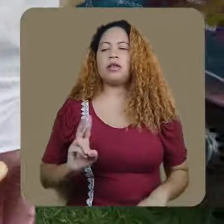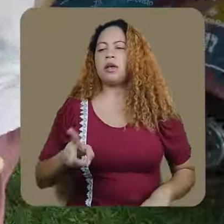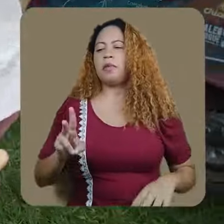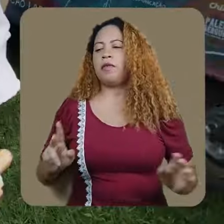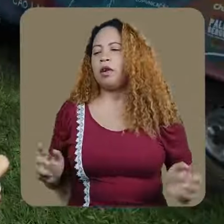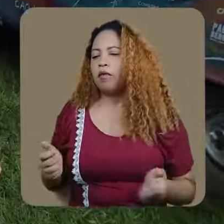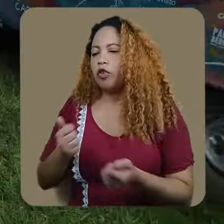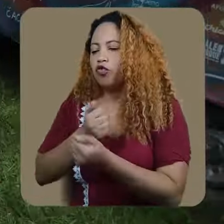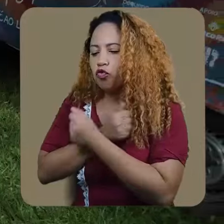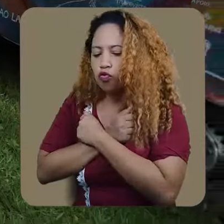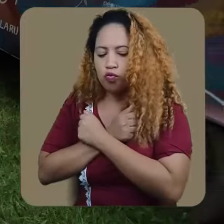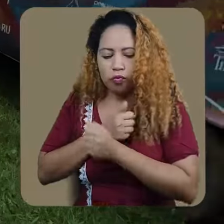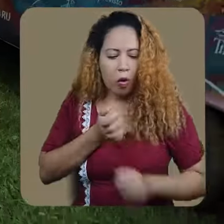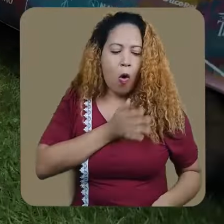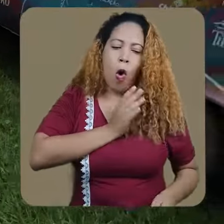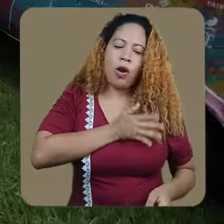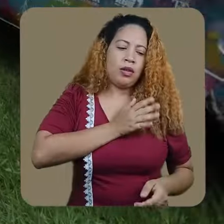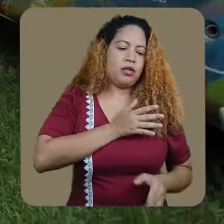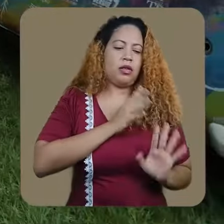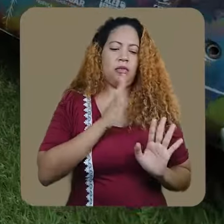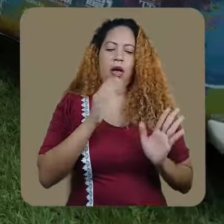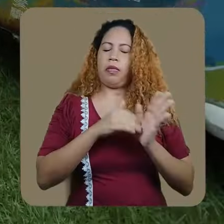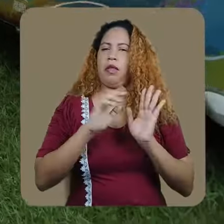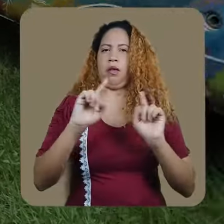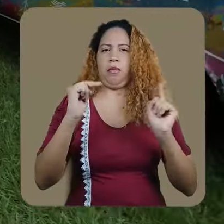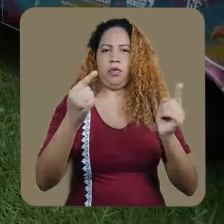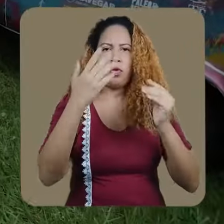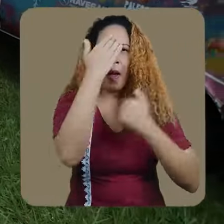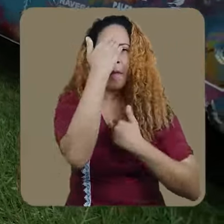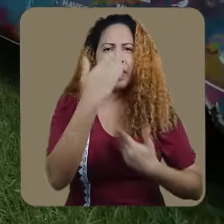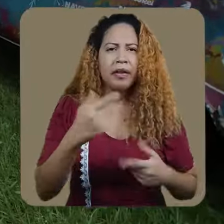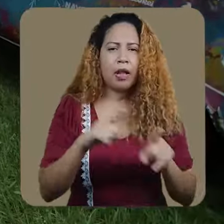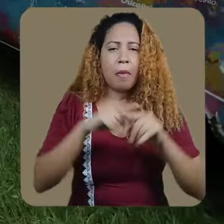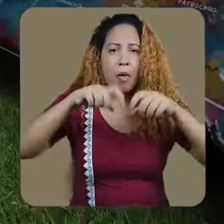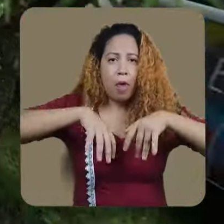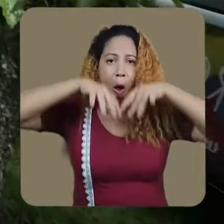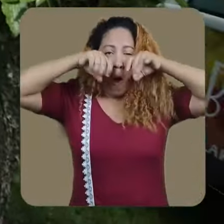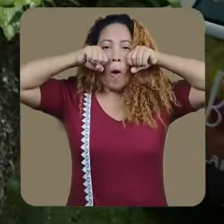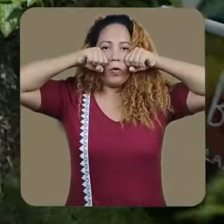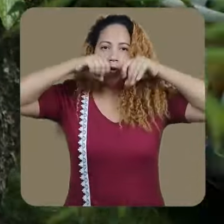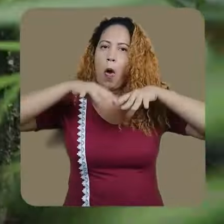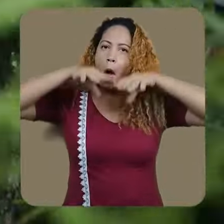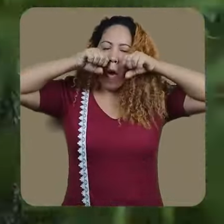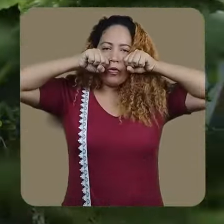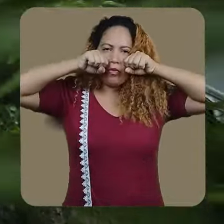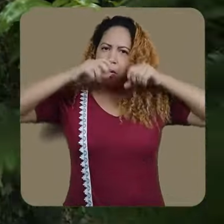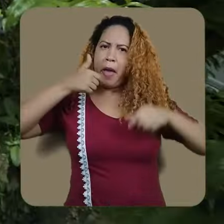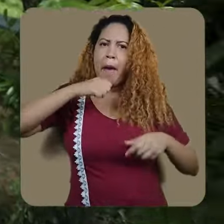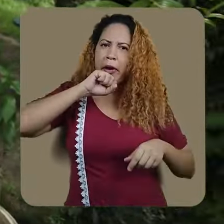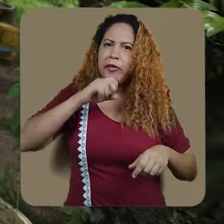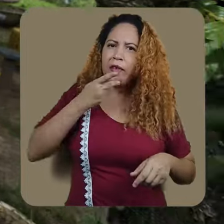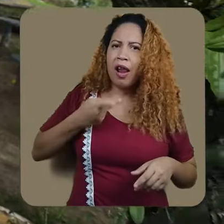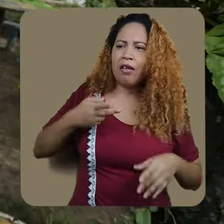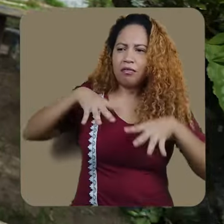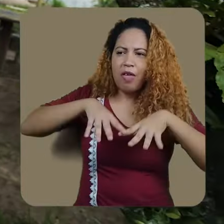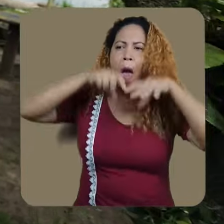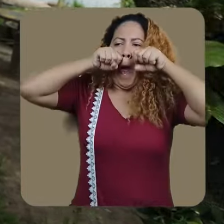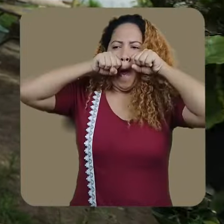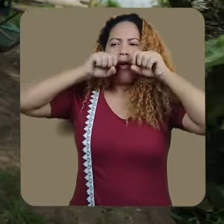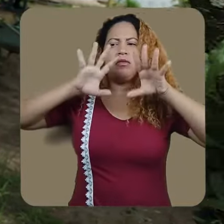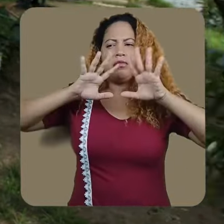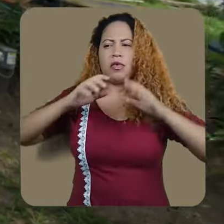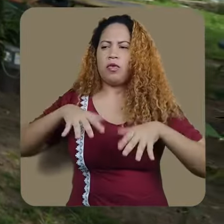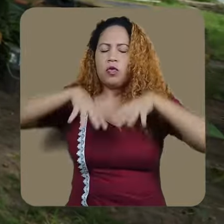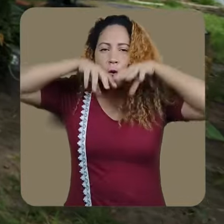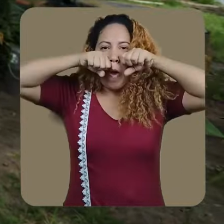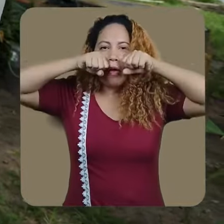leva vocês no coração, fica com saudade também. É logo. E obrigada, volta, né? Viu? Você reencontra. Sem choro, ser pra tocar, né? Só pra descansar,